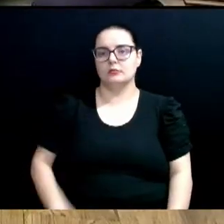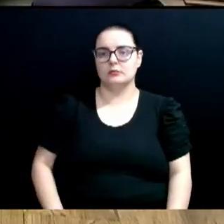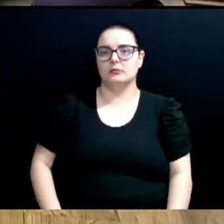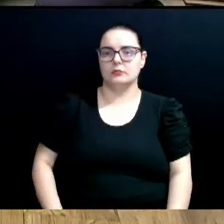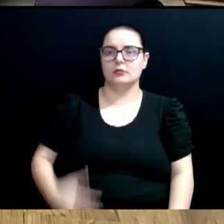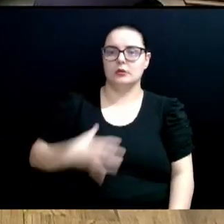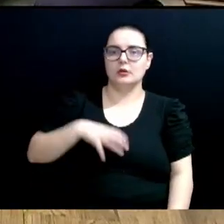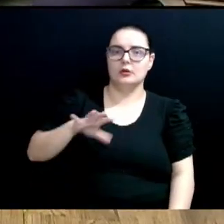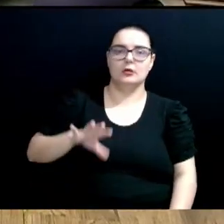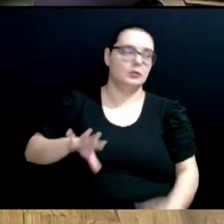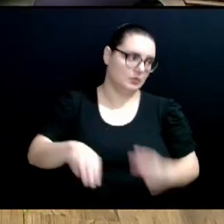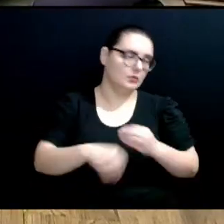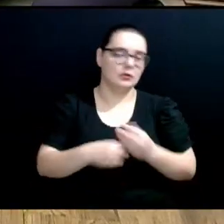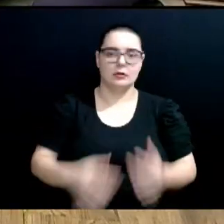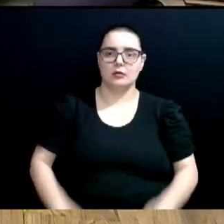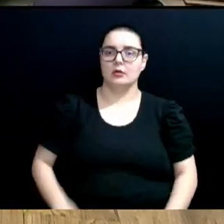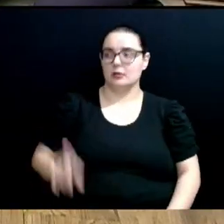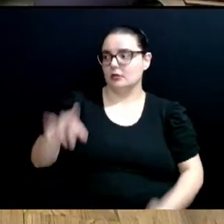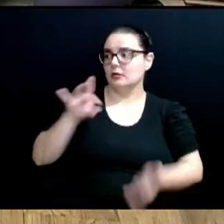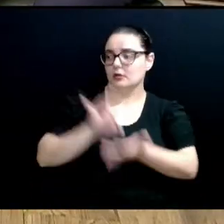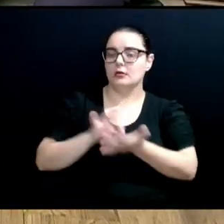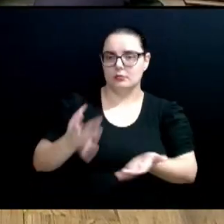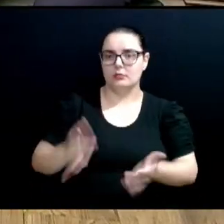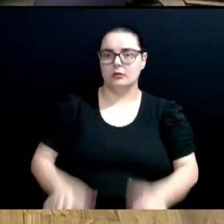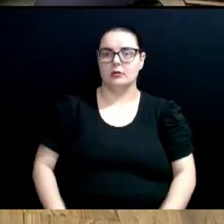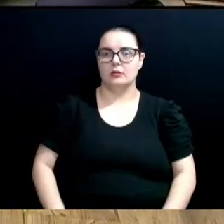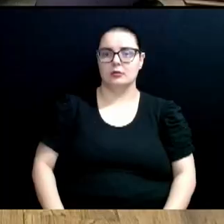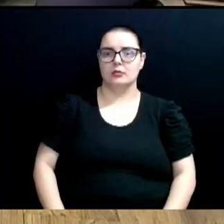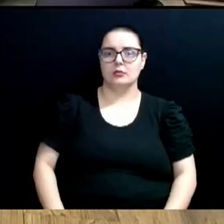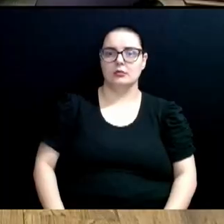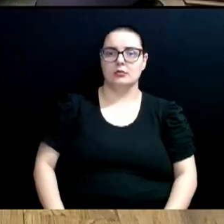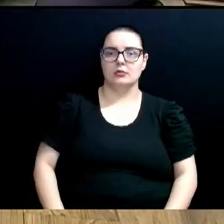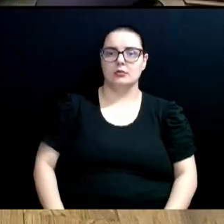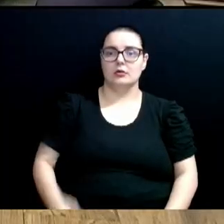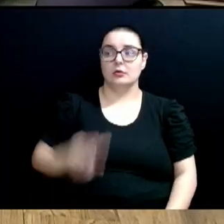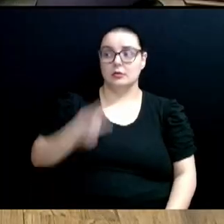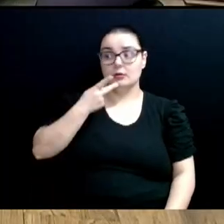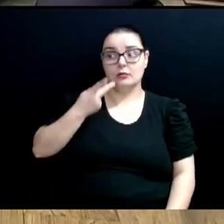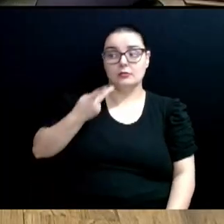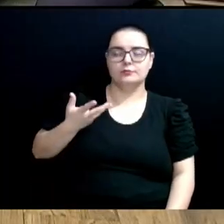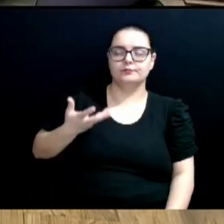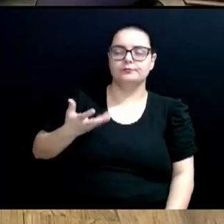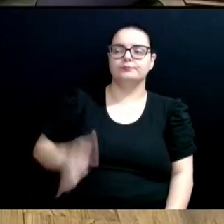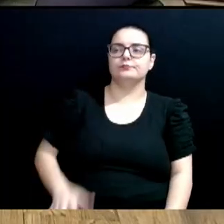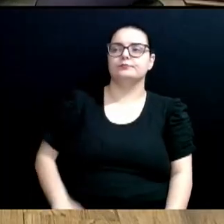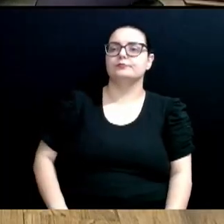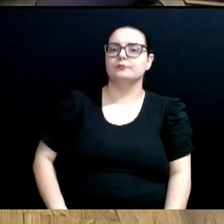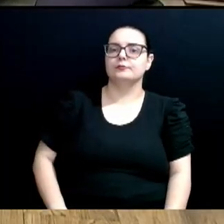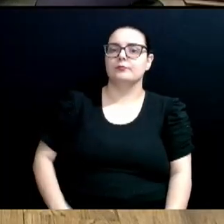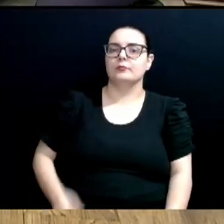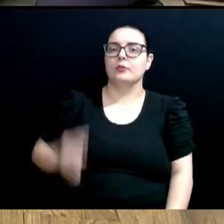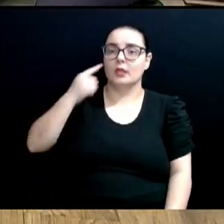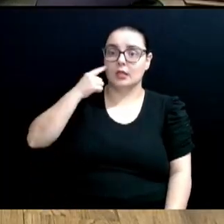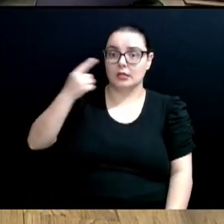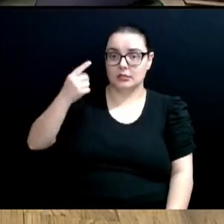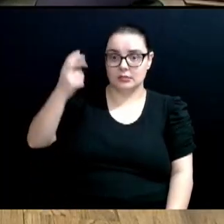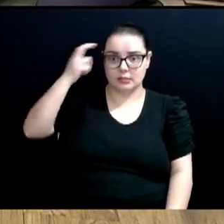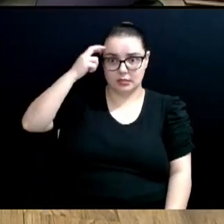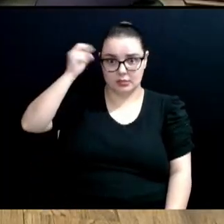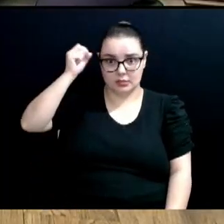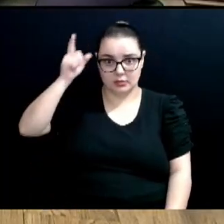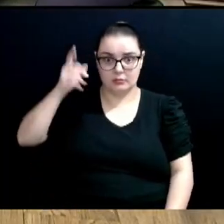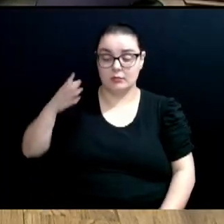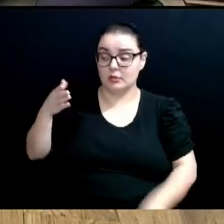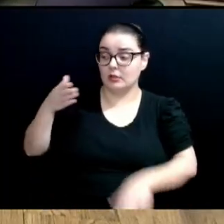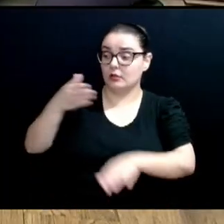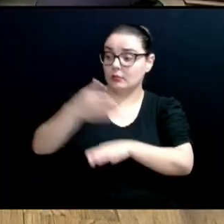eu realmente, eu acho que só gostaria de dizer o seguinte, essa cultura da participação, da